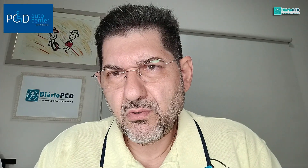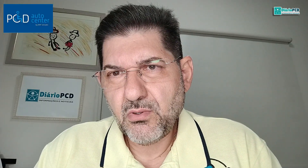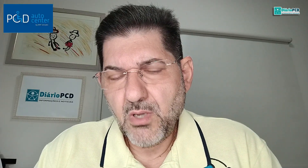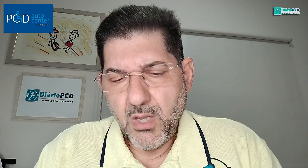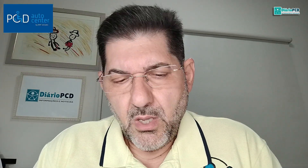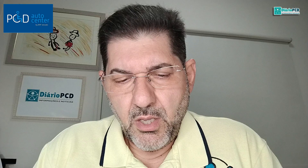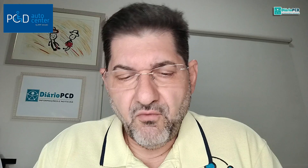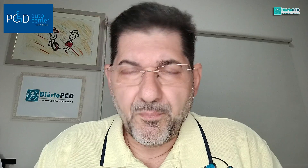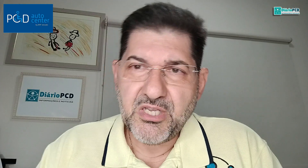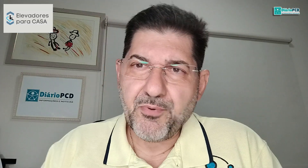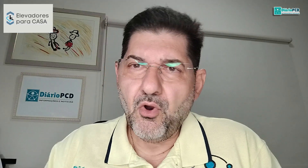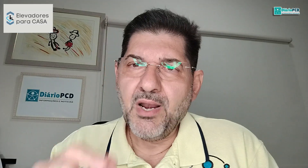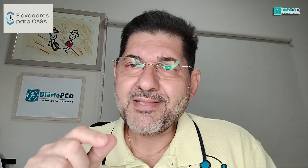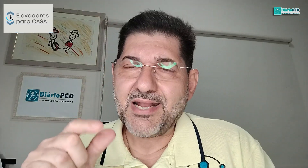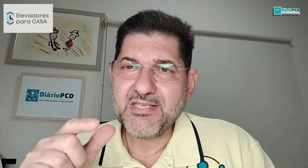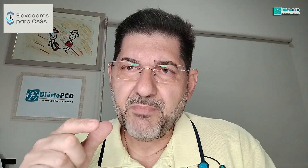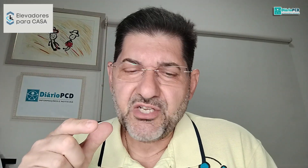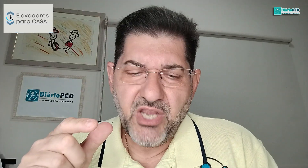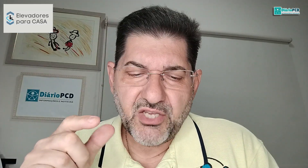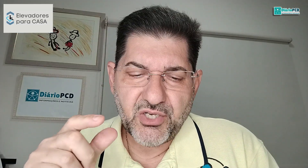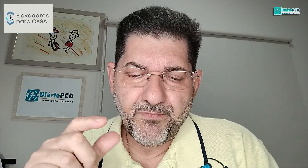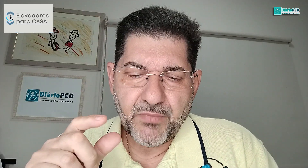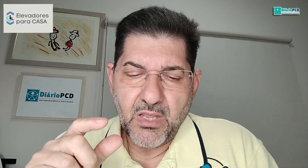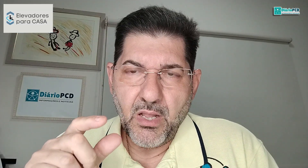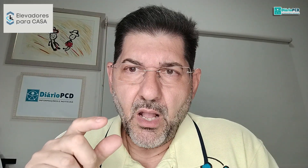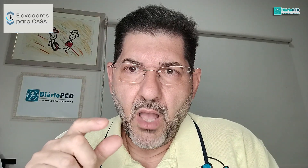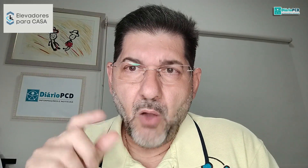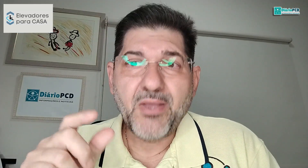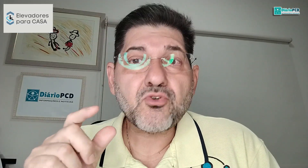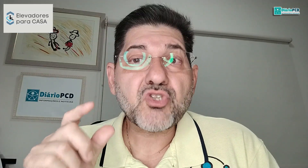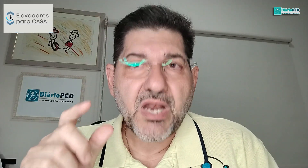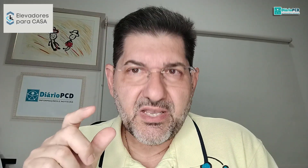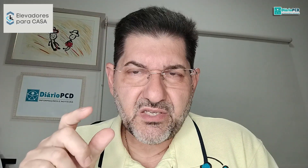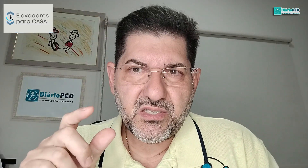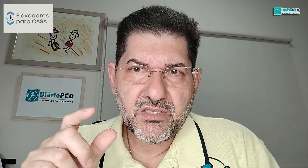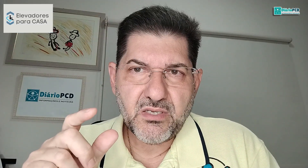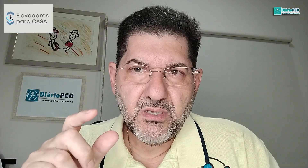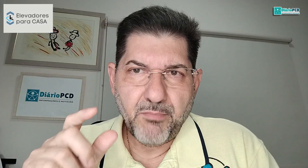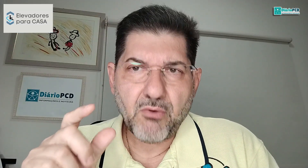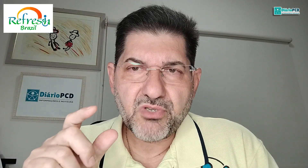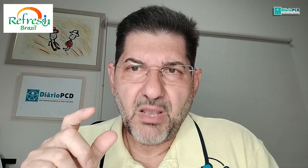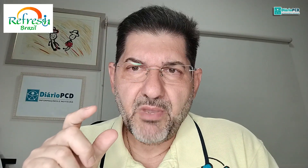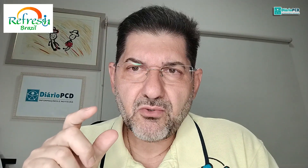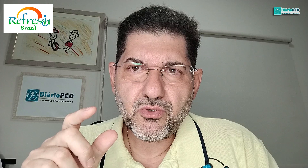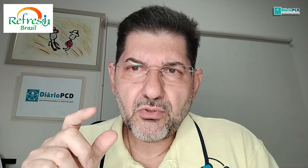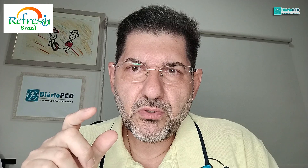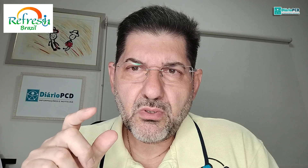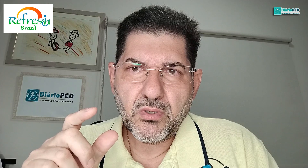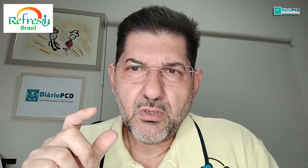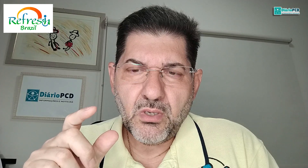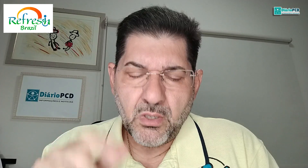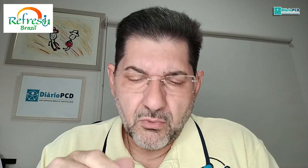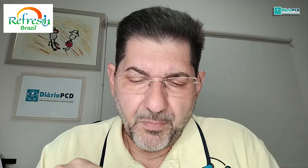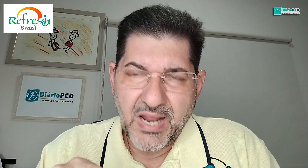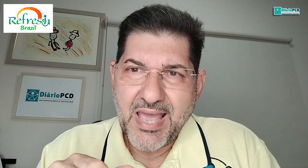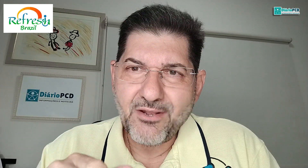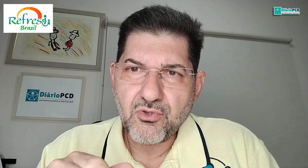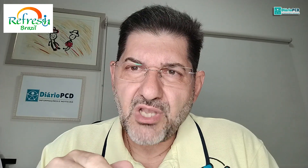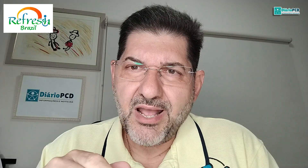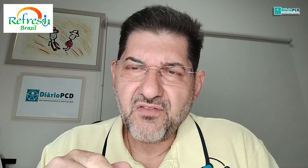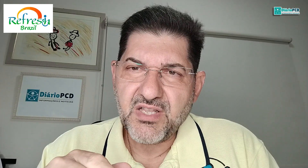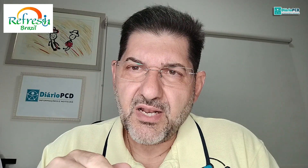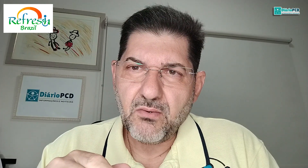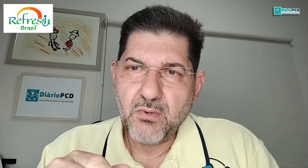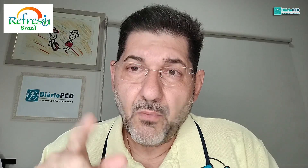Deputados. E eu vou pedir para o Roland trazer para a gente ao menos 3 pronunciamentos no